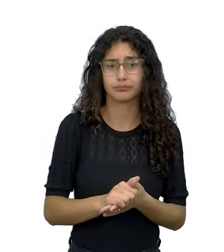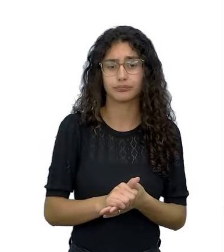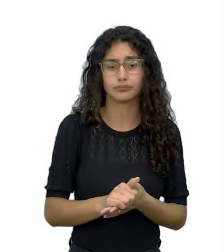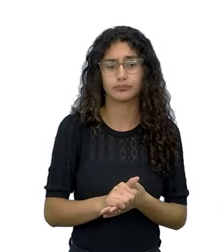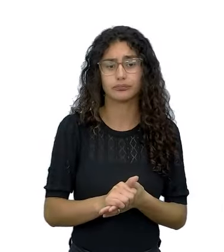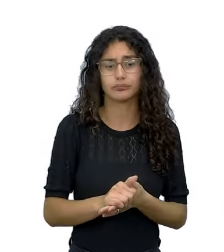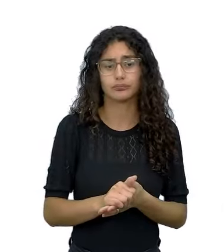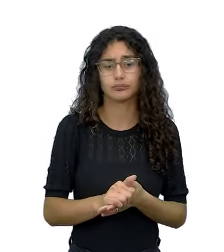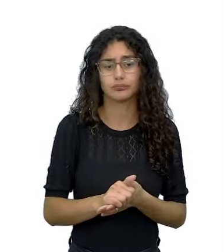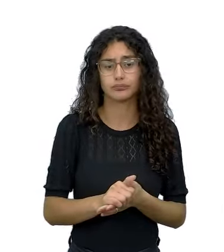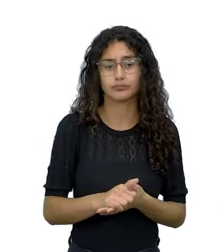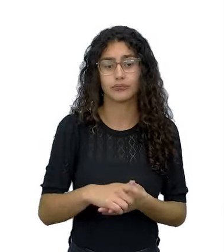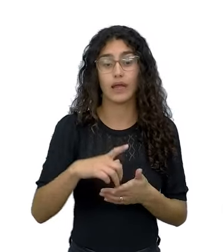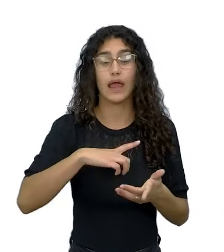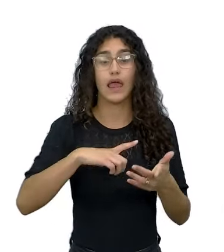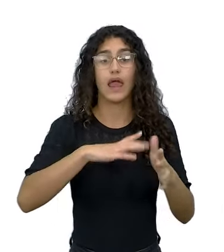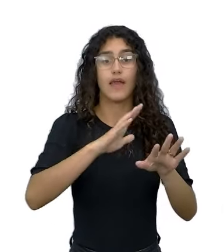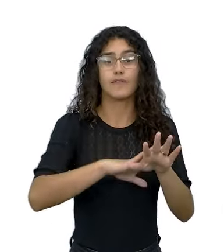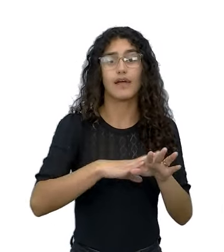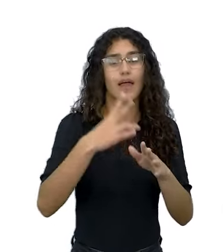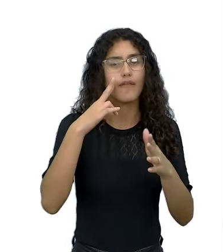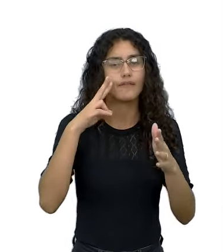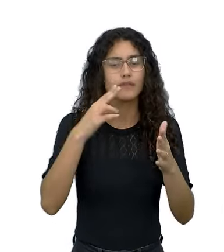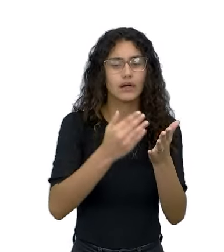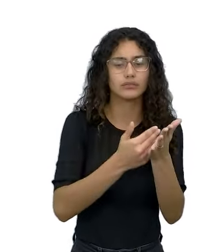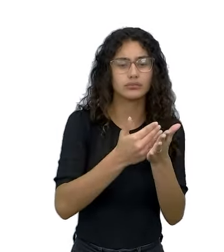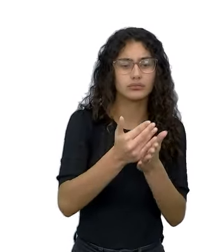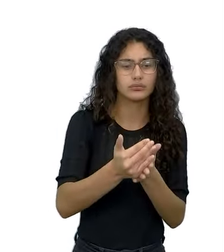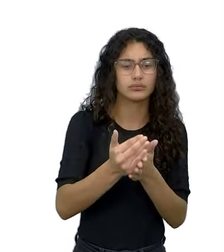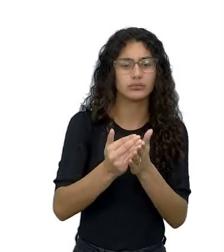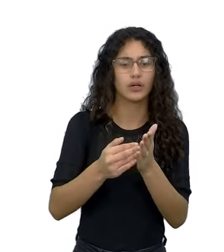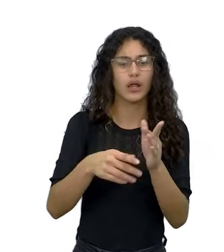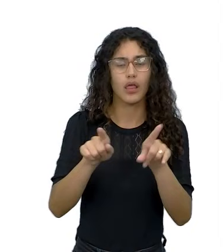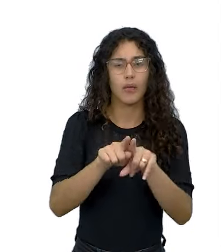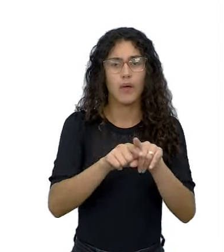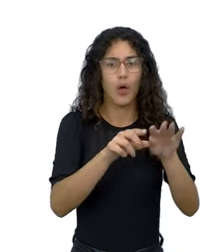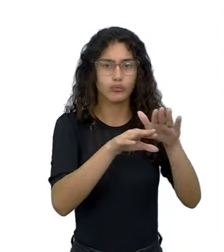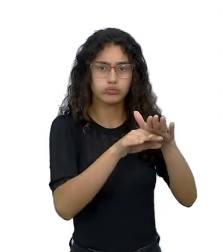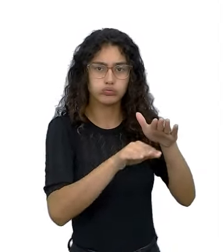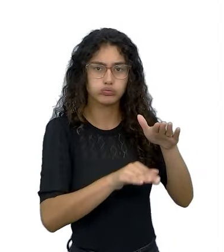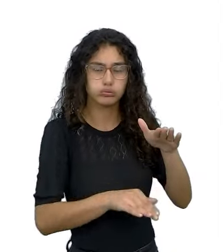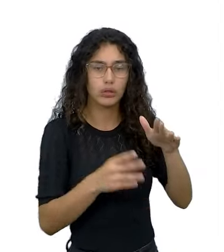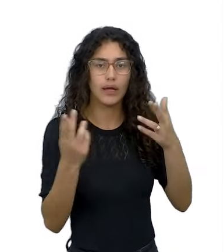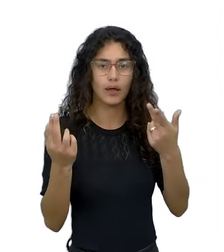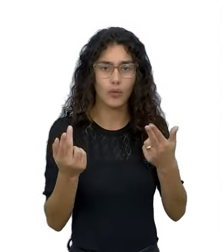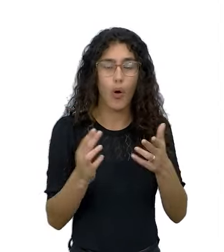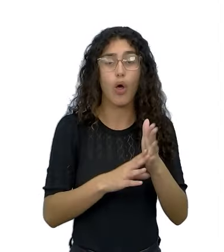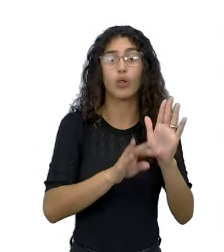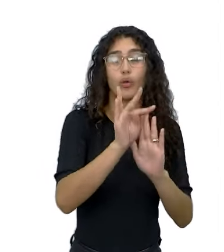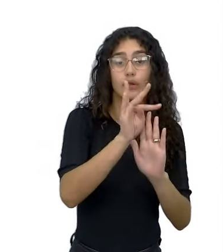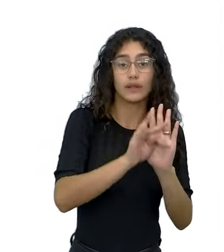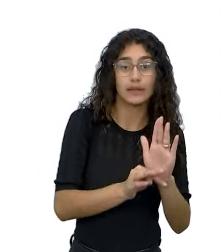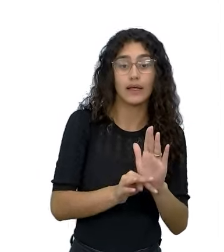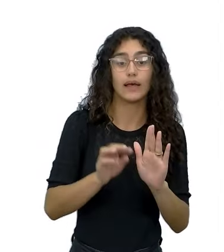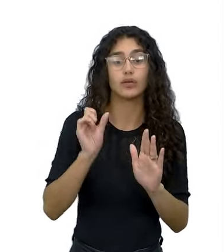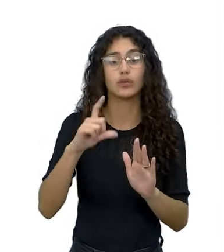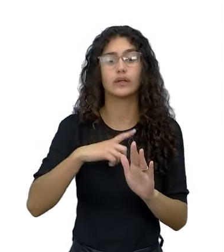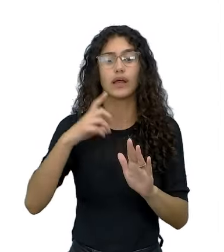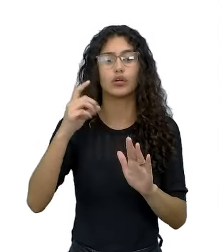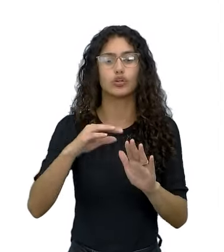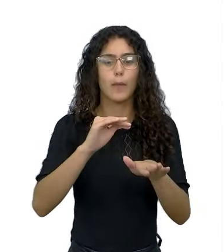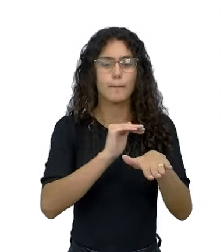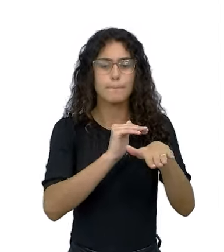uma imensa área que está visível e uma imensa área que também está submersa. Como assim? Como que seria isso? Nos textos, há apenas uma